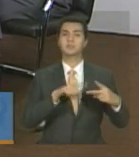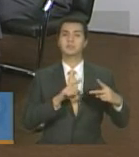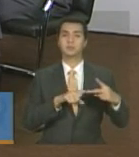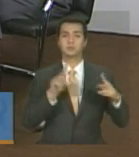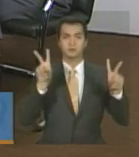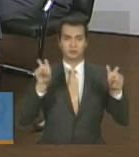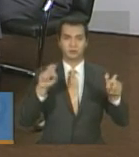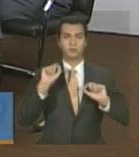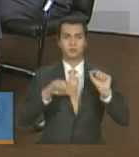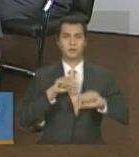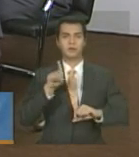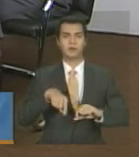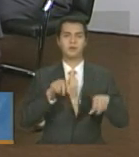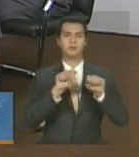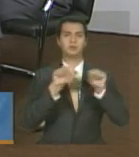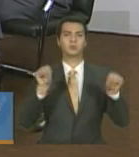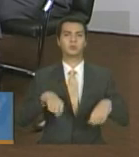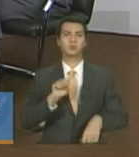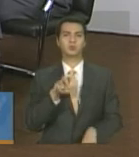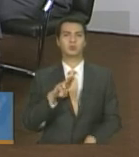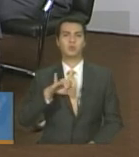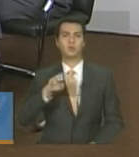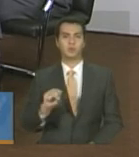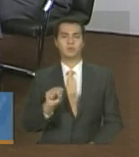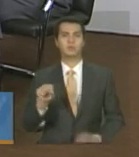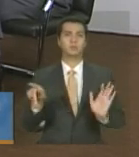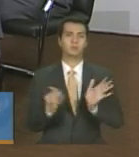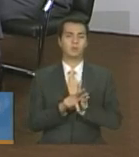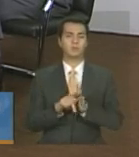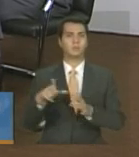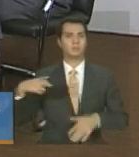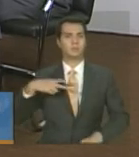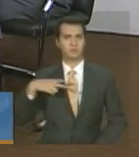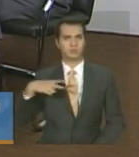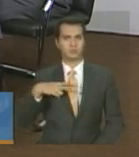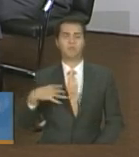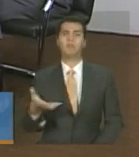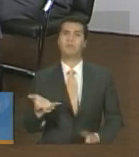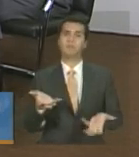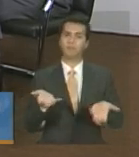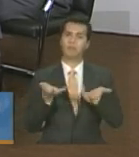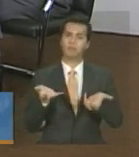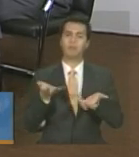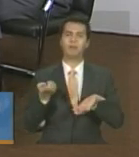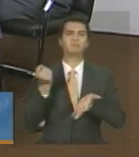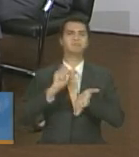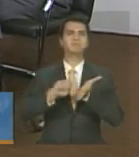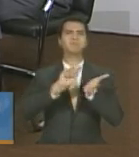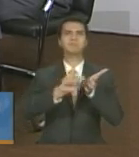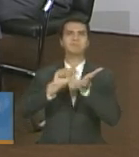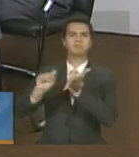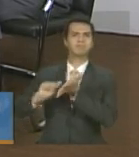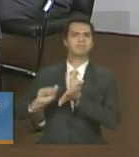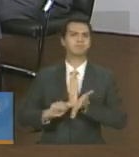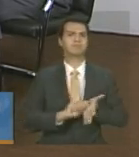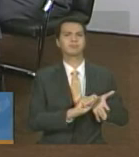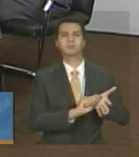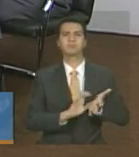pretende mapear, então, as entidades de assistência social inscritas nos conselhos municipais em todo o